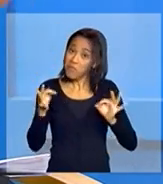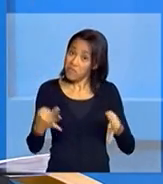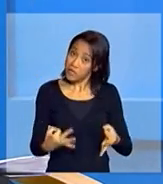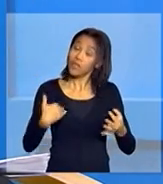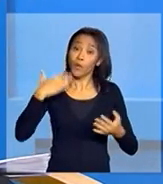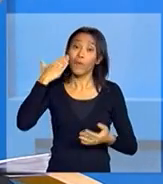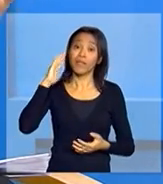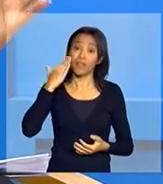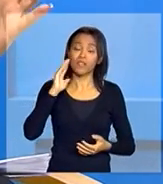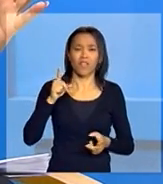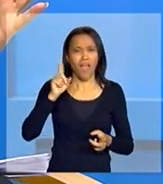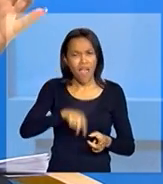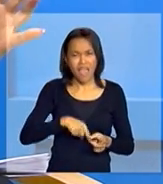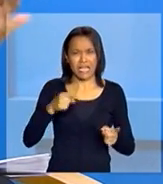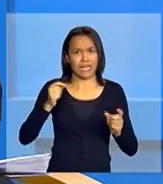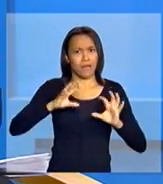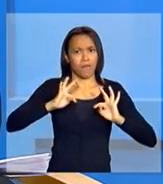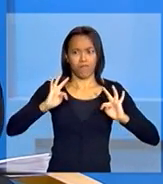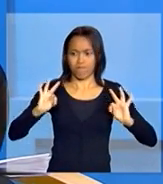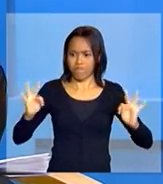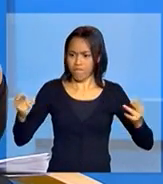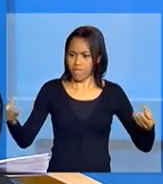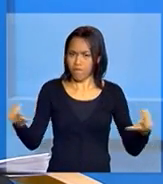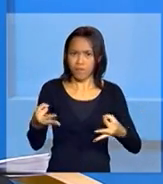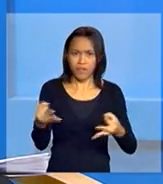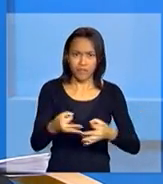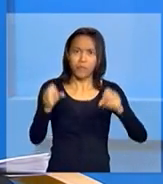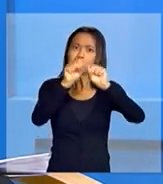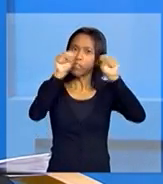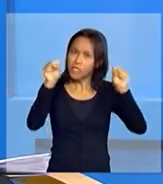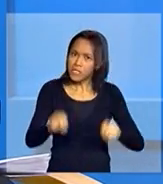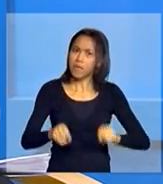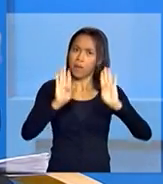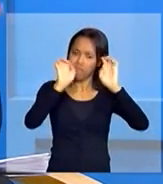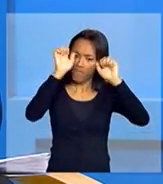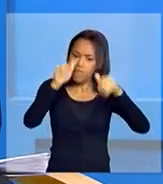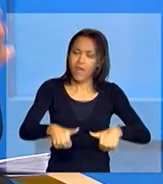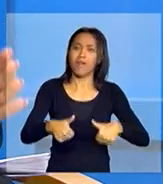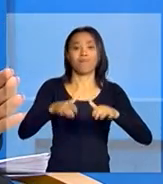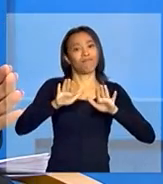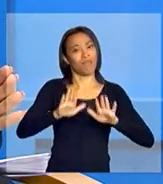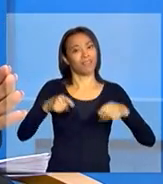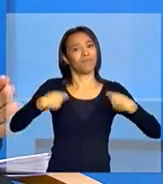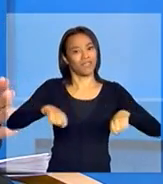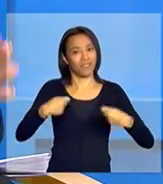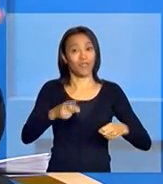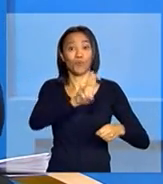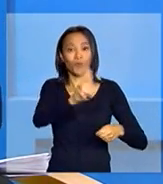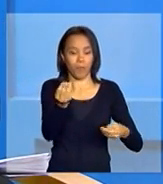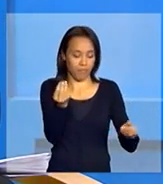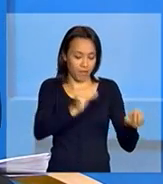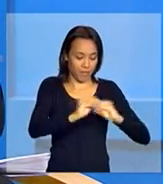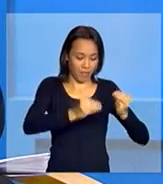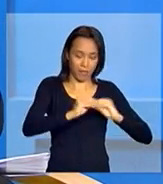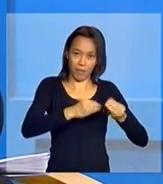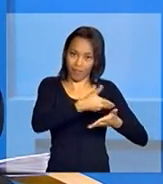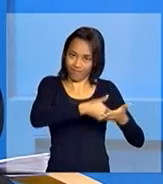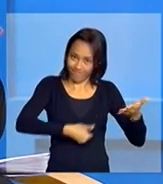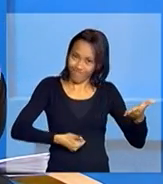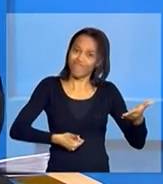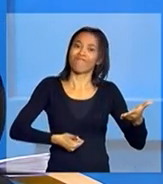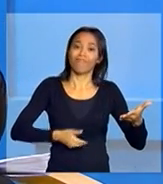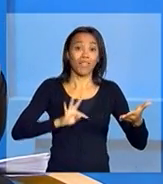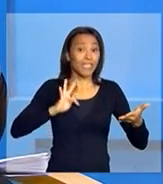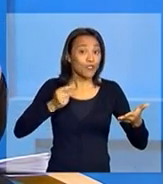dizer é extremamente completo O sistema funciona muito bem mas você tem que estar cadastrado eo para